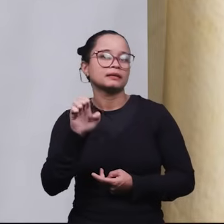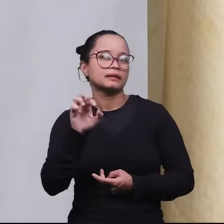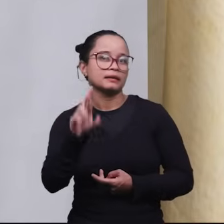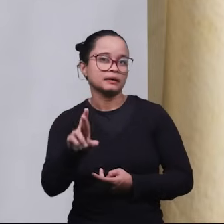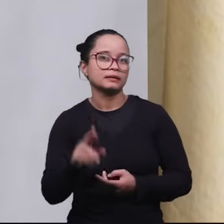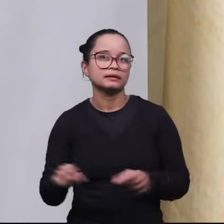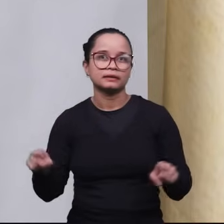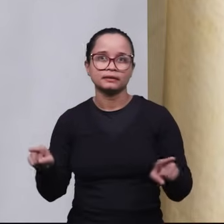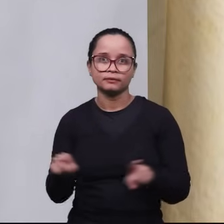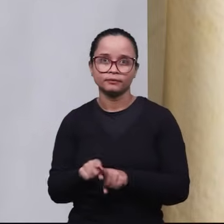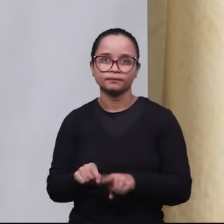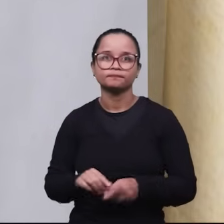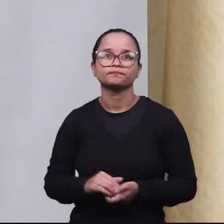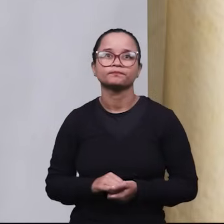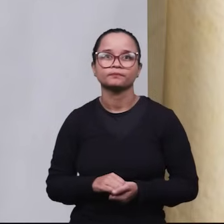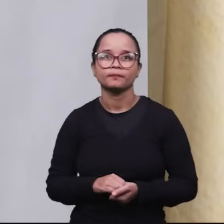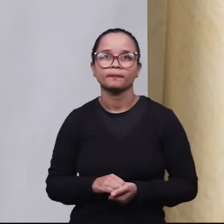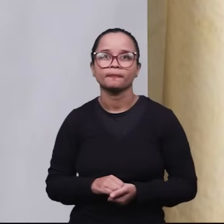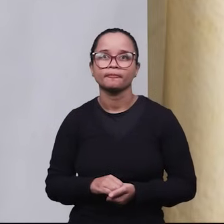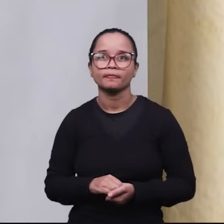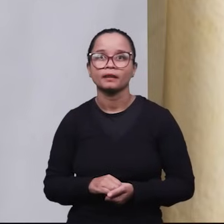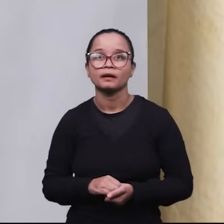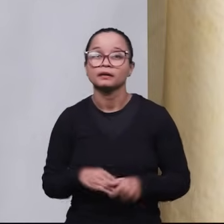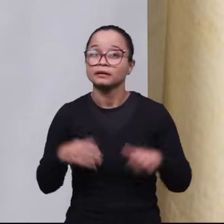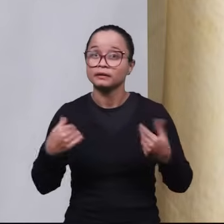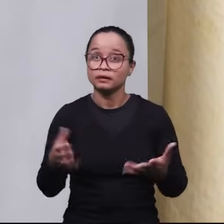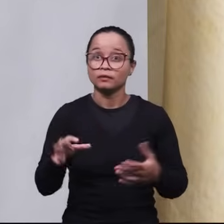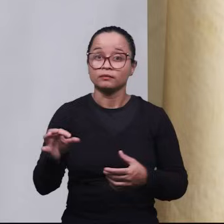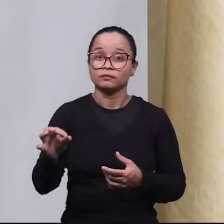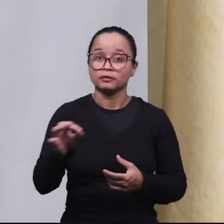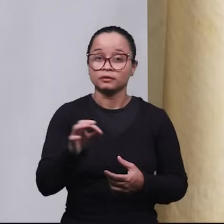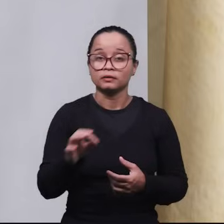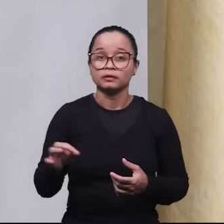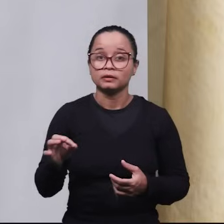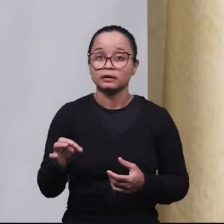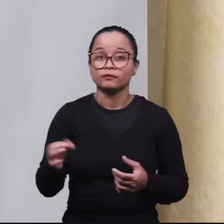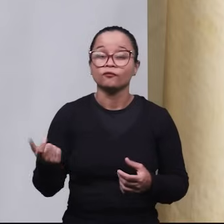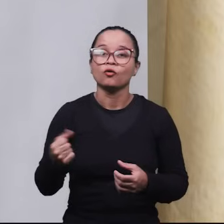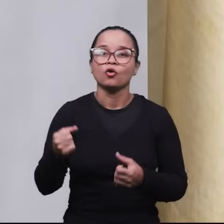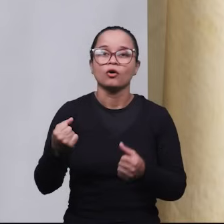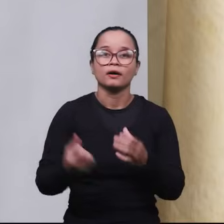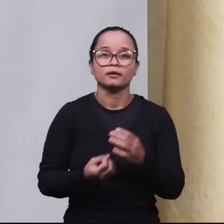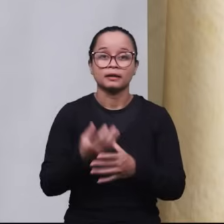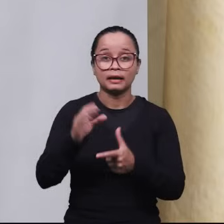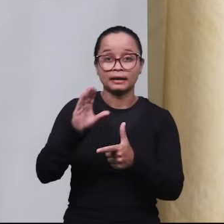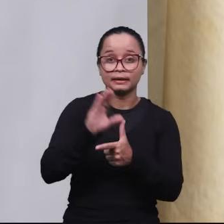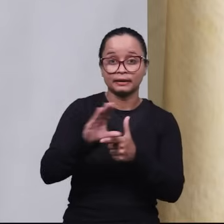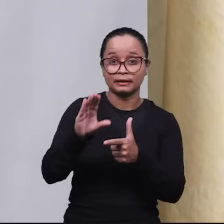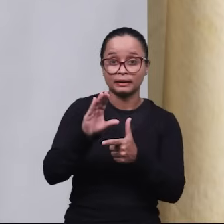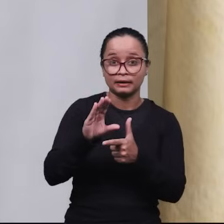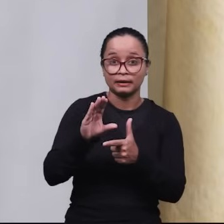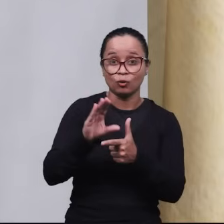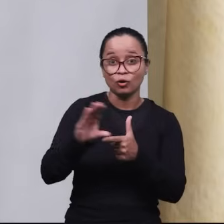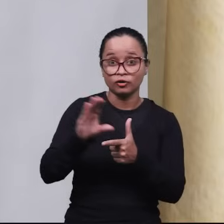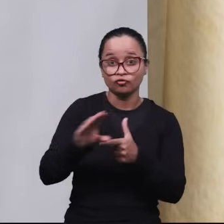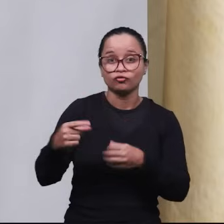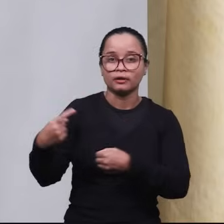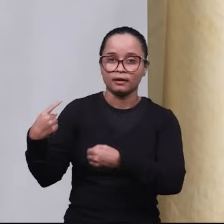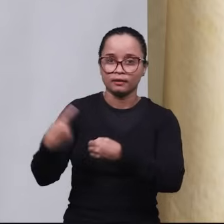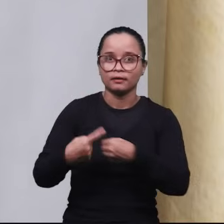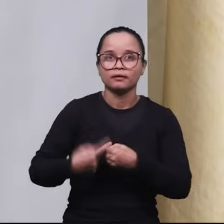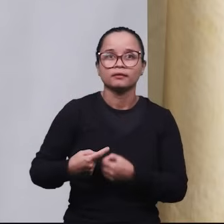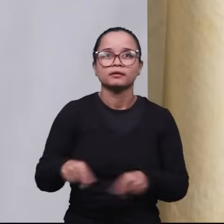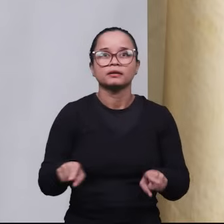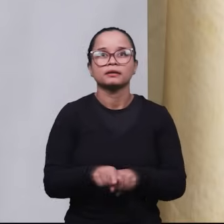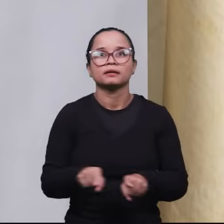chamado tretobol. O estáter foi cunhado na cidade de Corinto. E também tinha o óbolo,